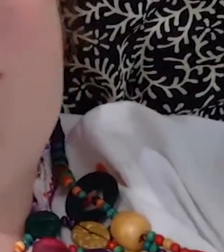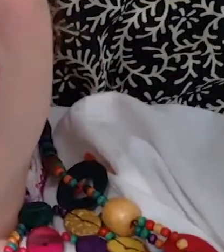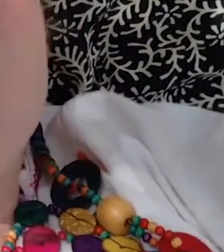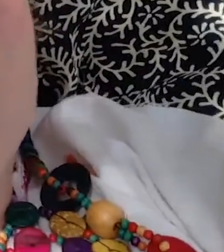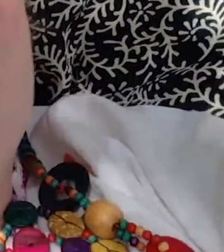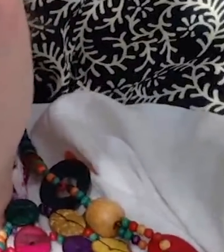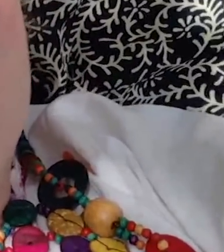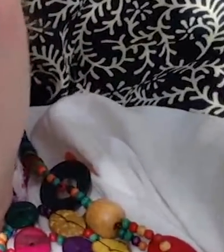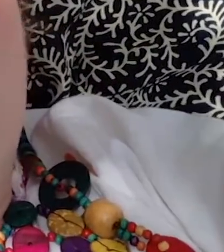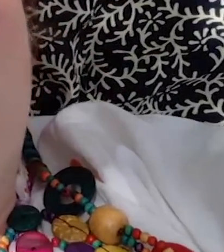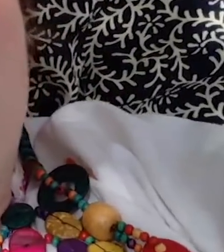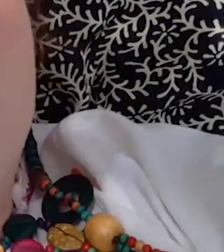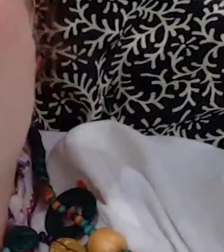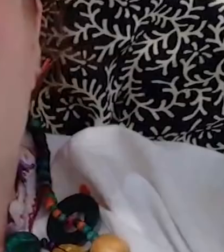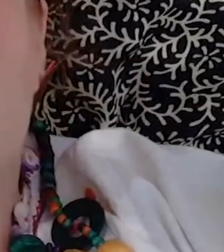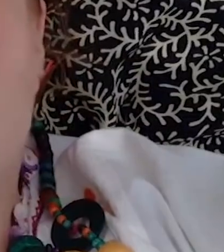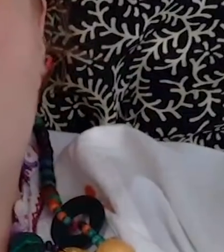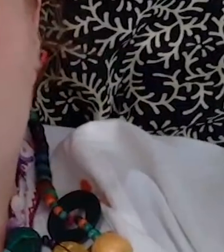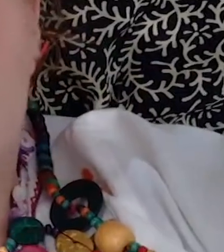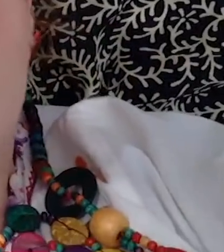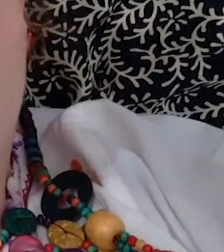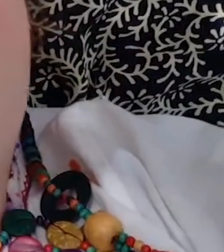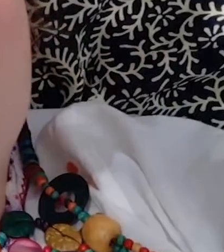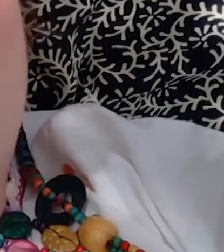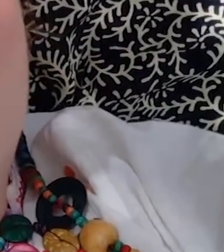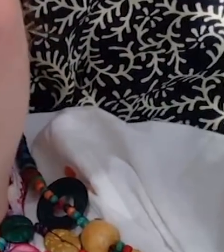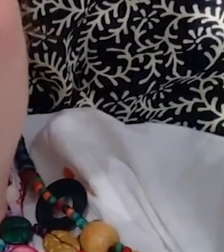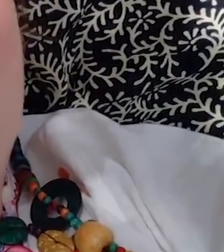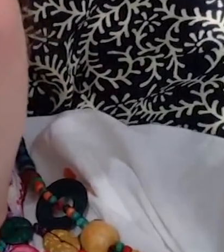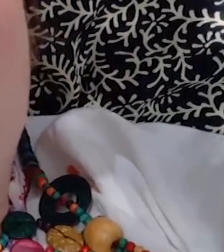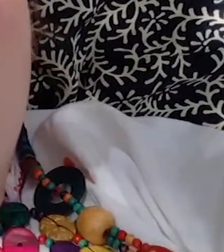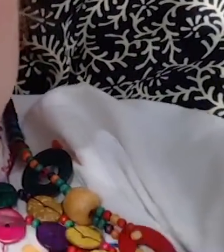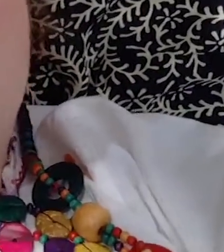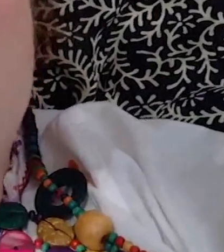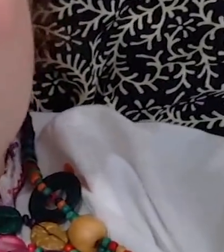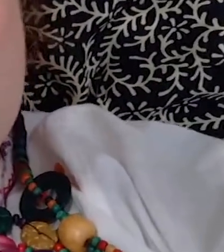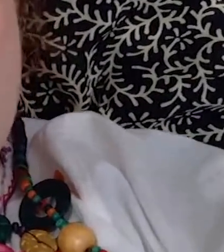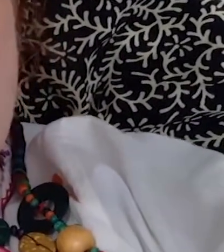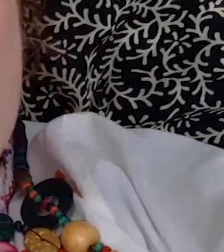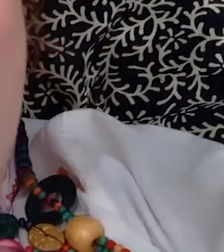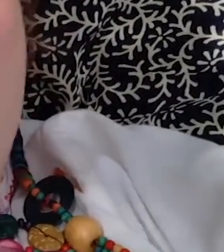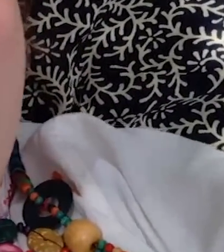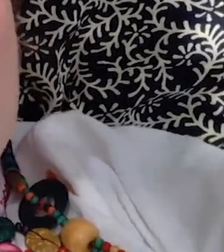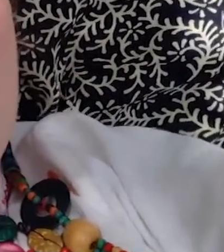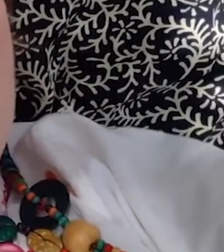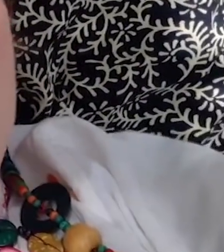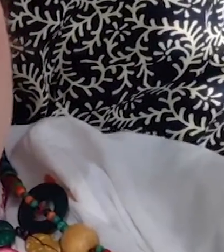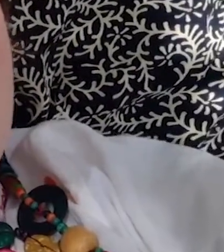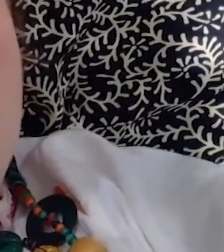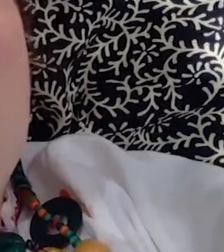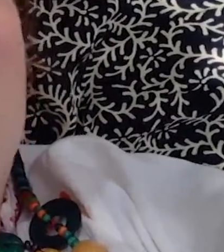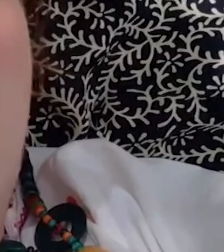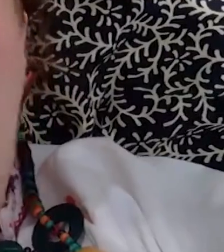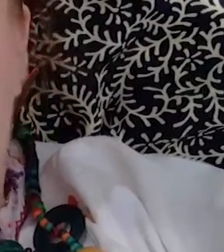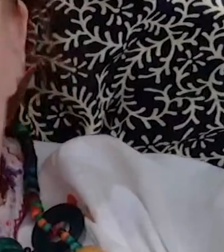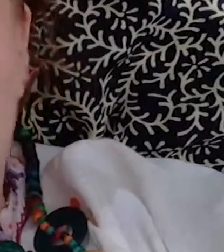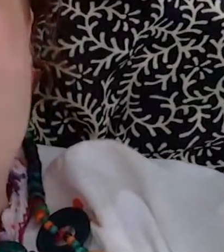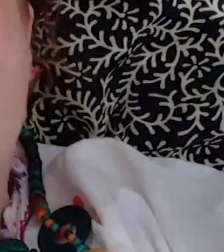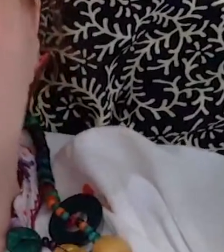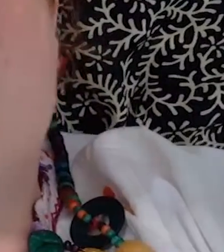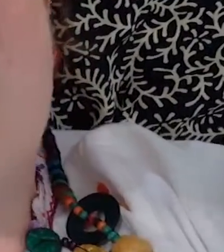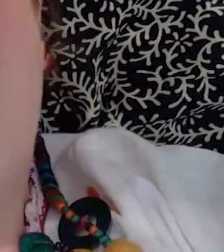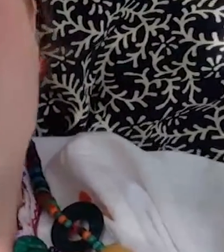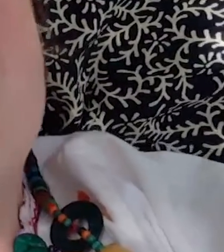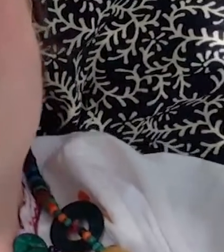e abraço, o berço e o barco, com desembaraço, embarco